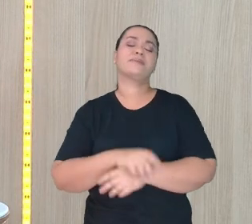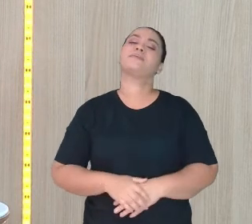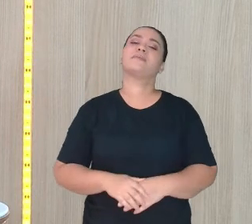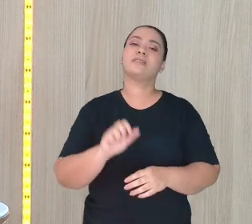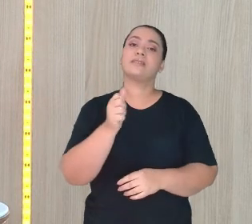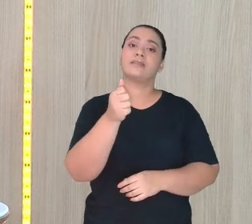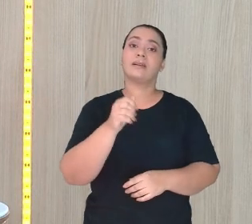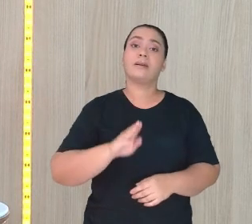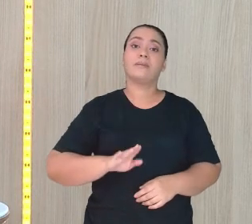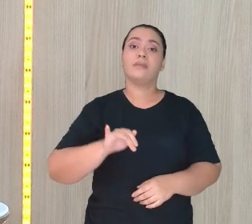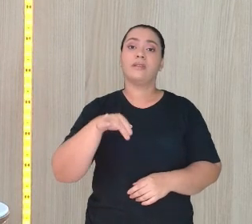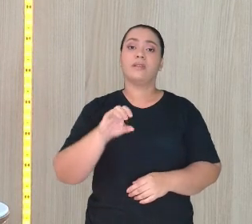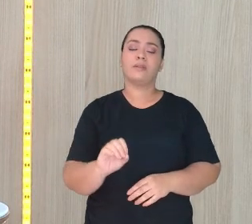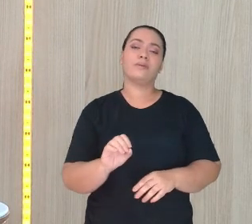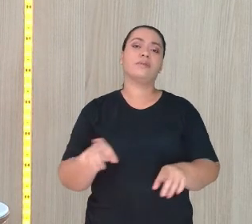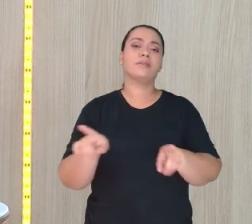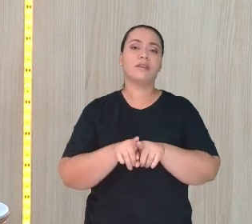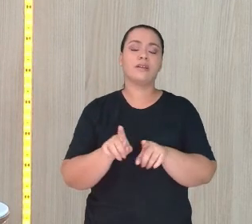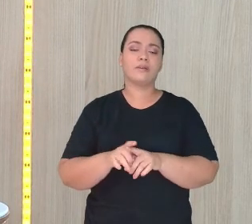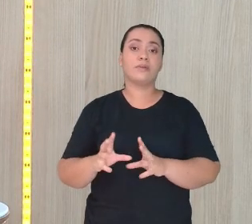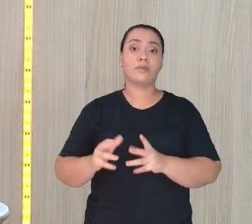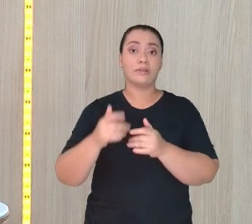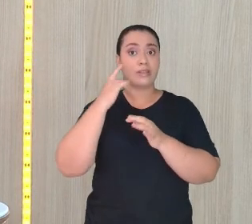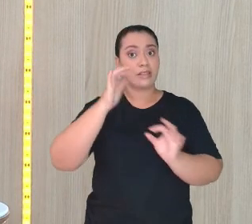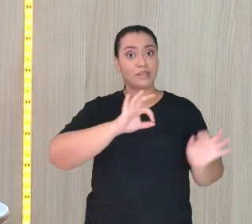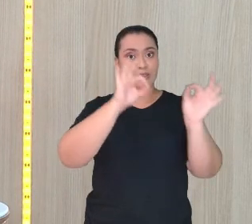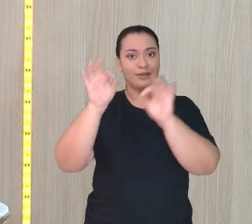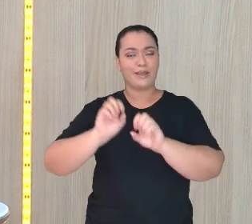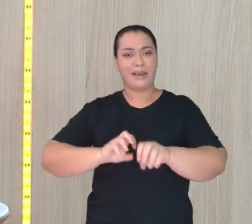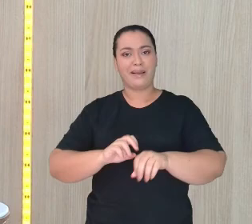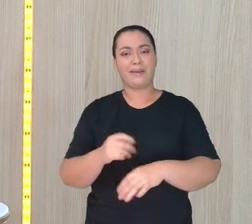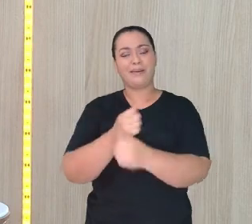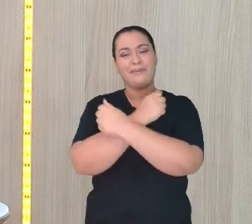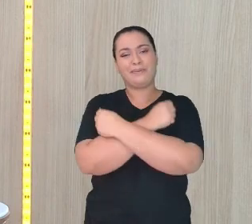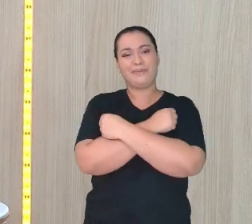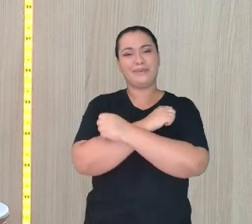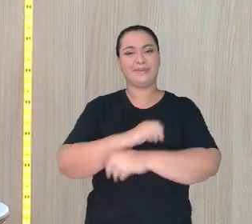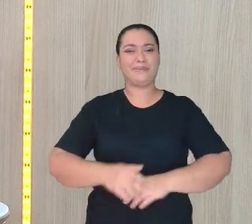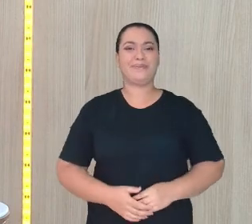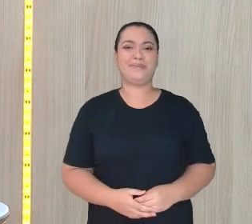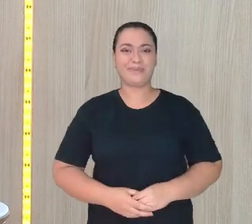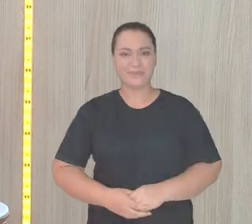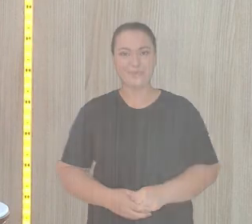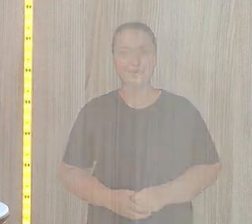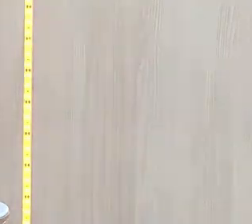Sabino, não é? E aqueles que vão assistir essa aula. Um abração, pessoal.